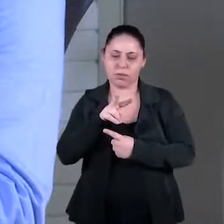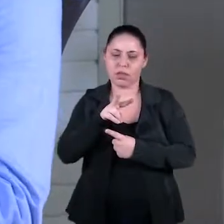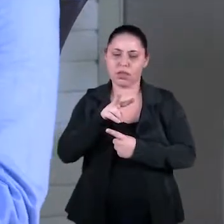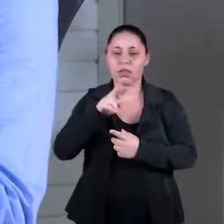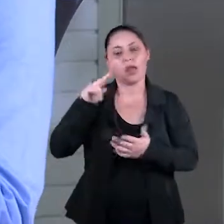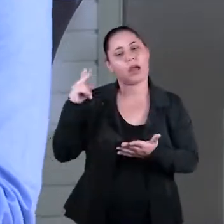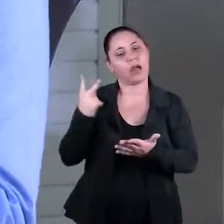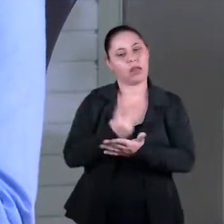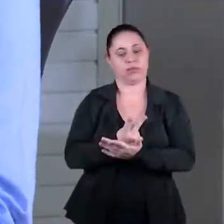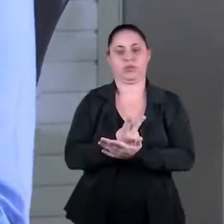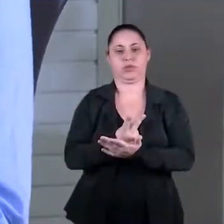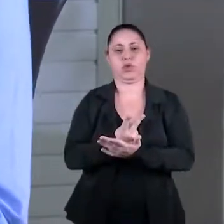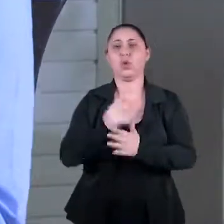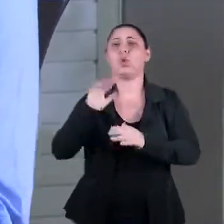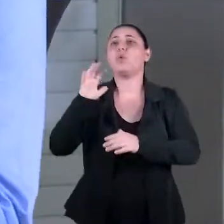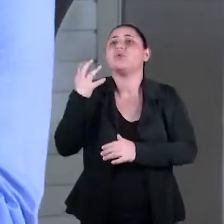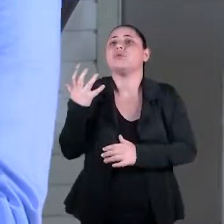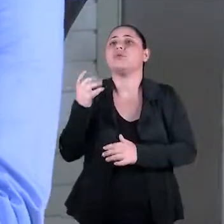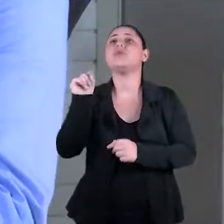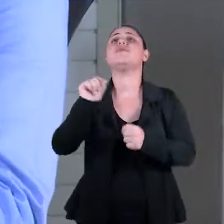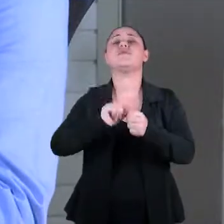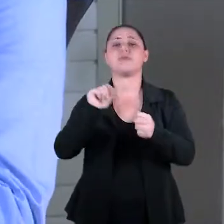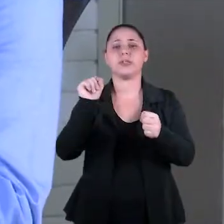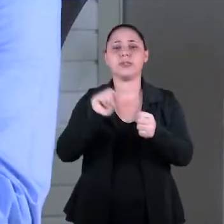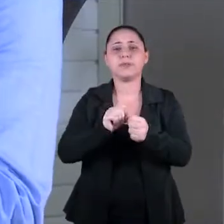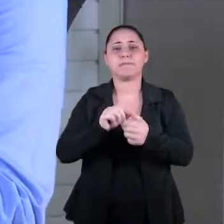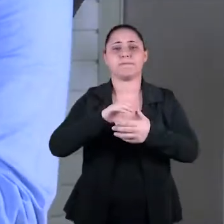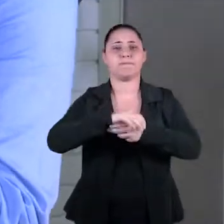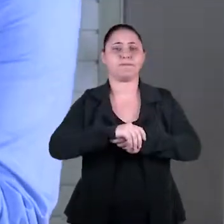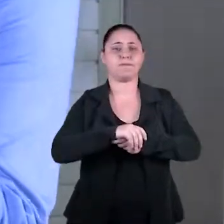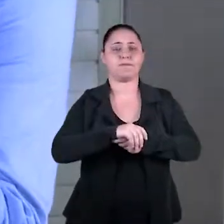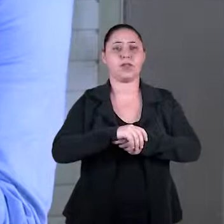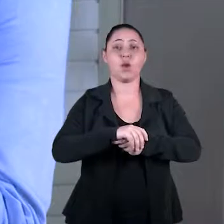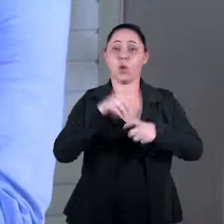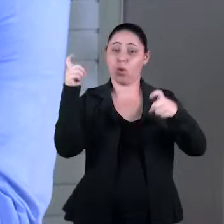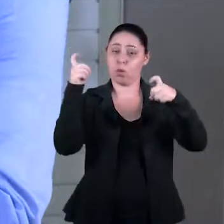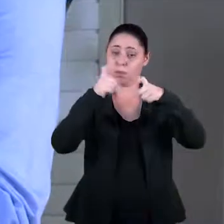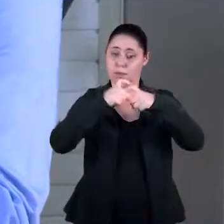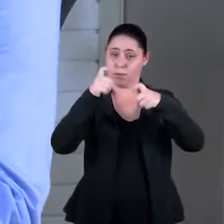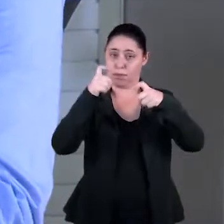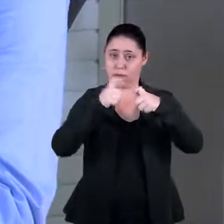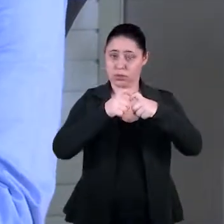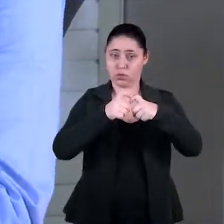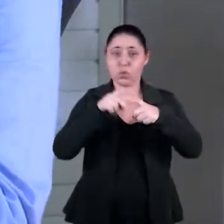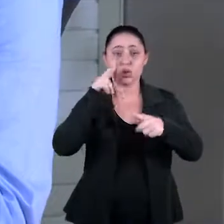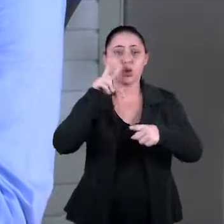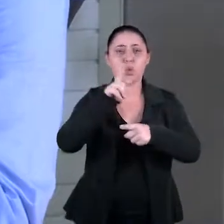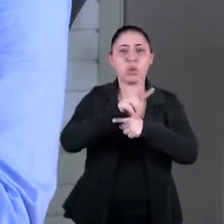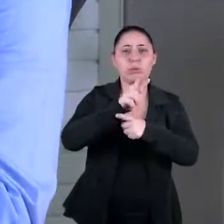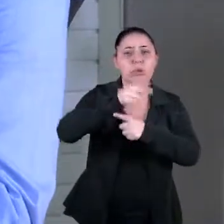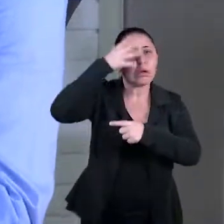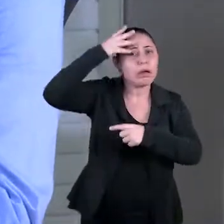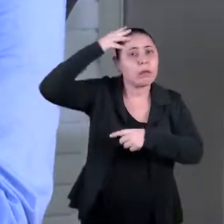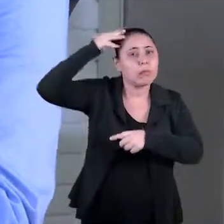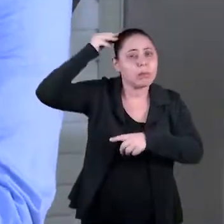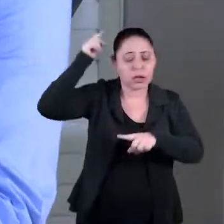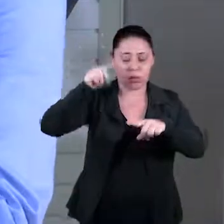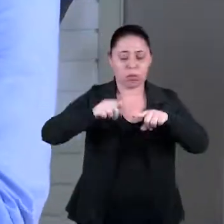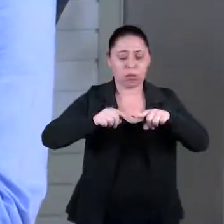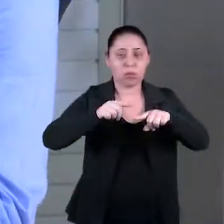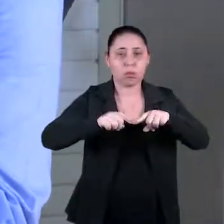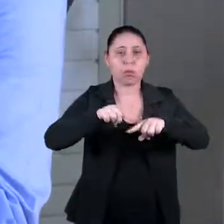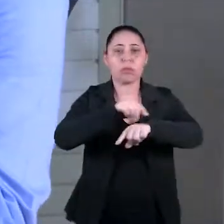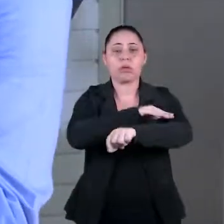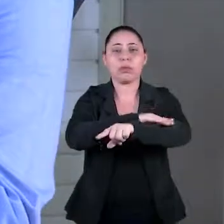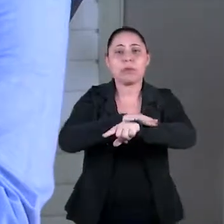fora do padrão. E quando acontece isso, o que eu devo fazer? O médico que trata de cabelos e unhas e